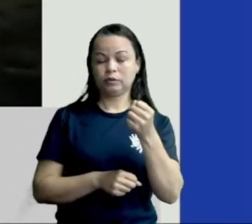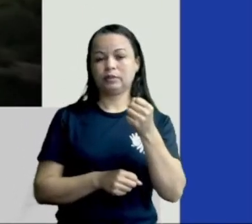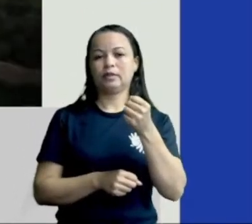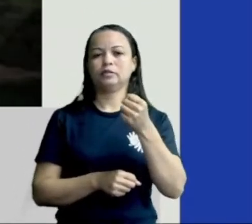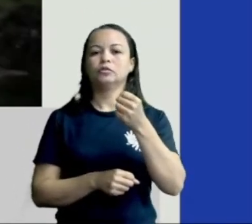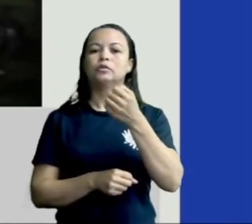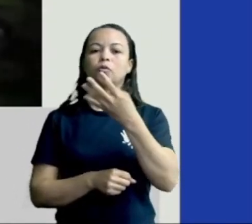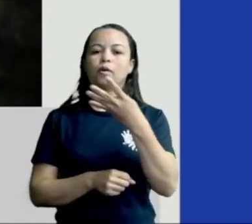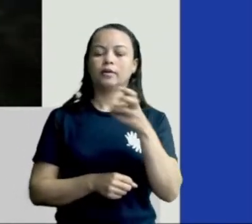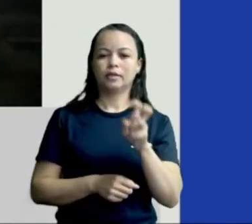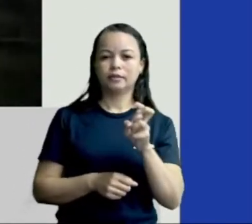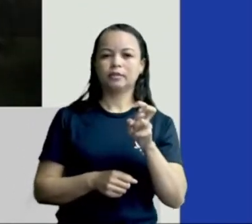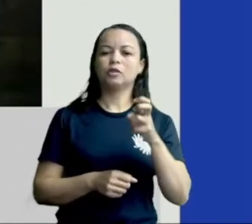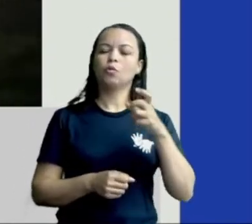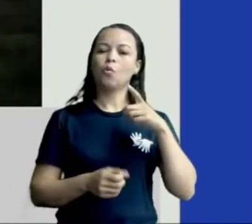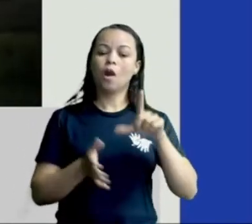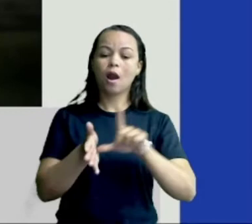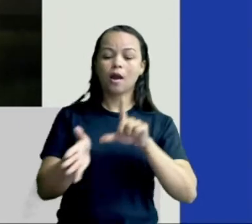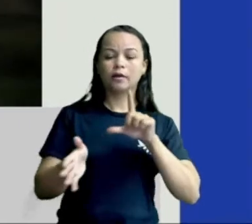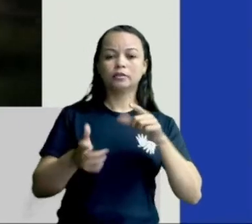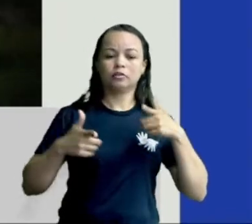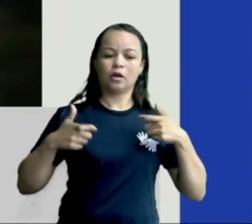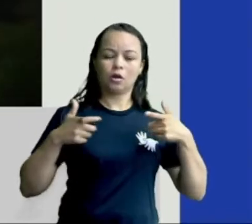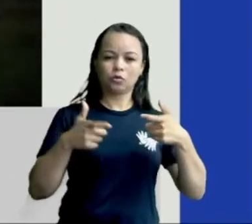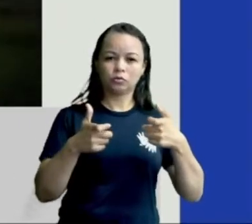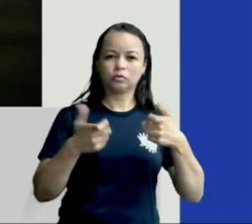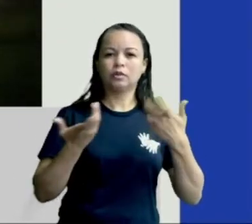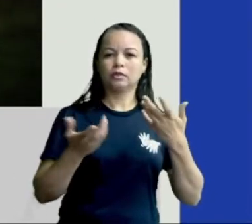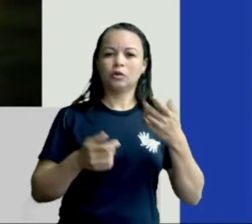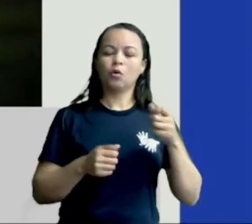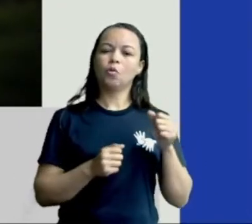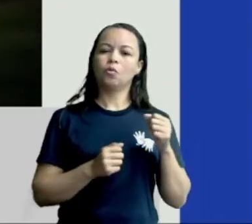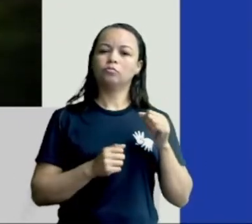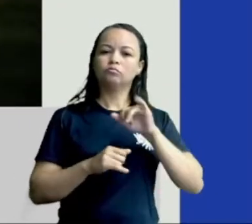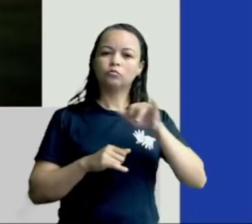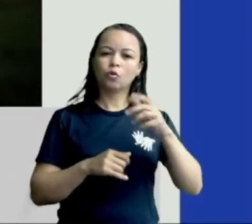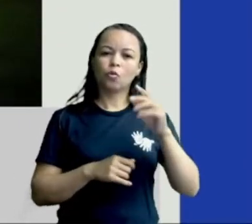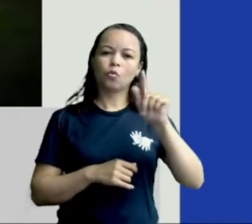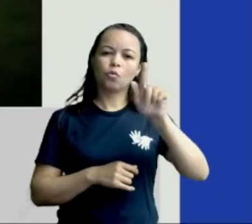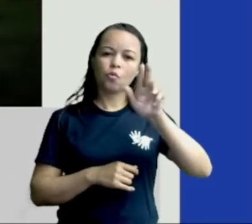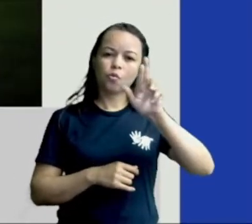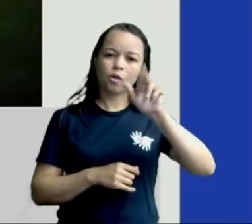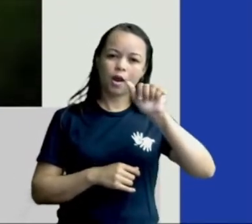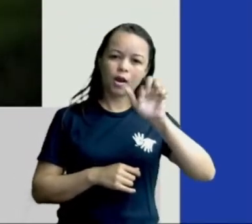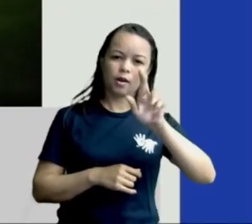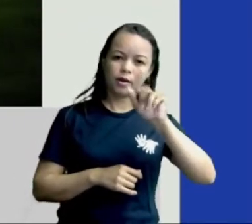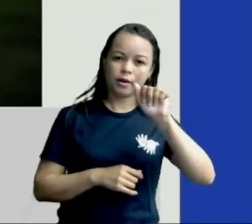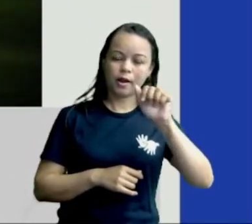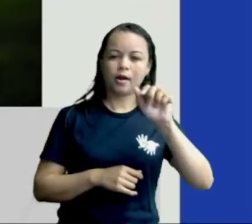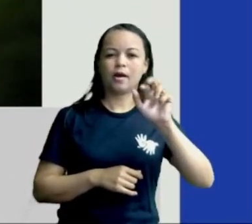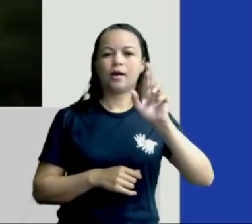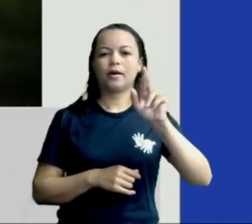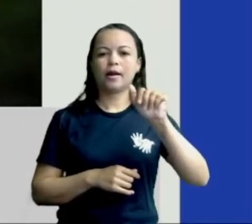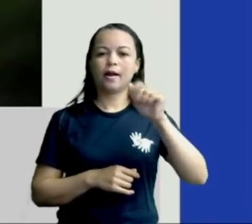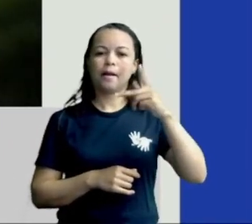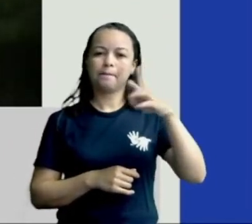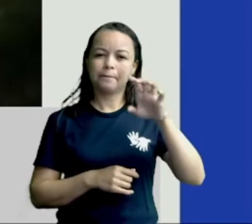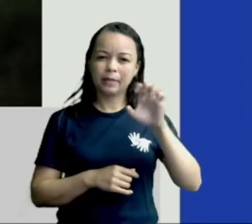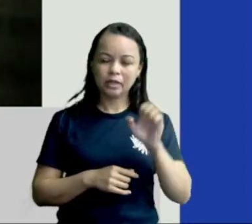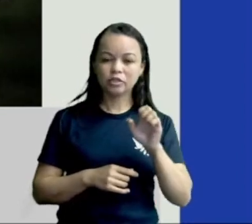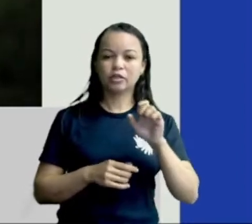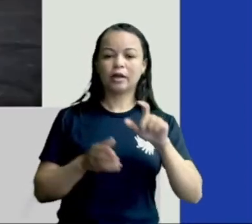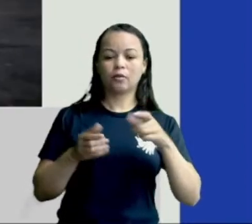dos Guararapes, luso-brasileiros e holandeses travaram a Batalha das Tabocas, um marco na